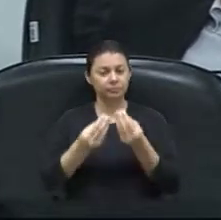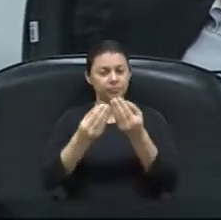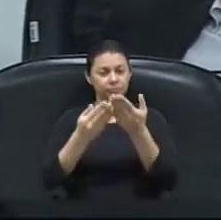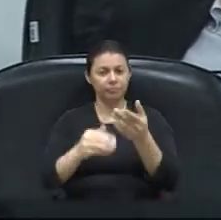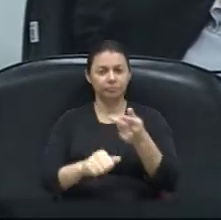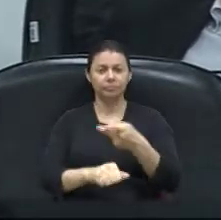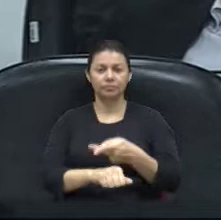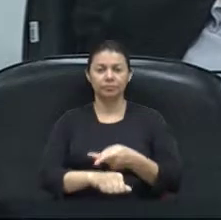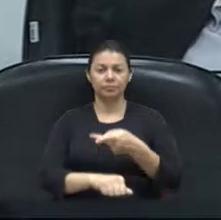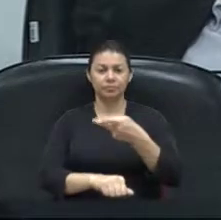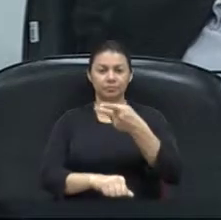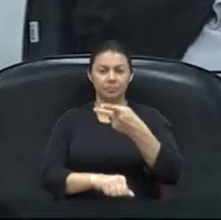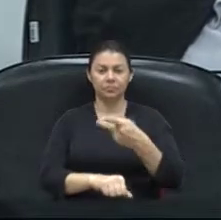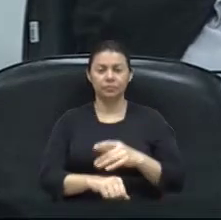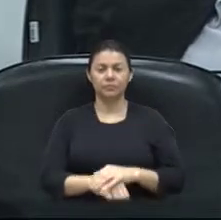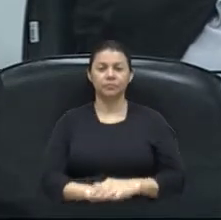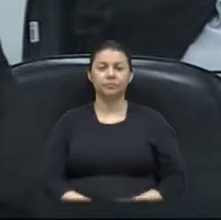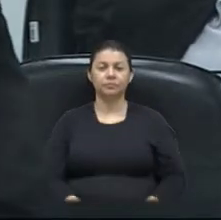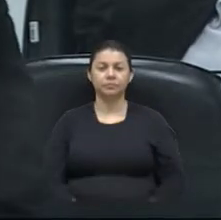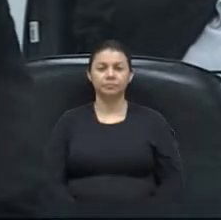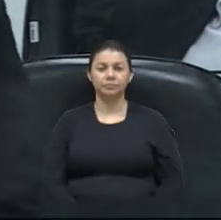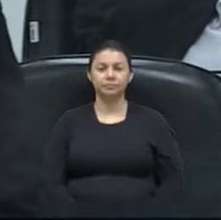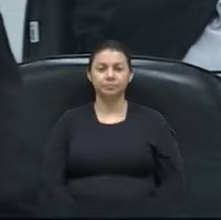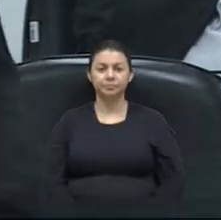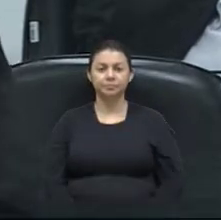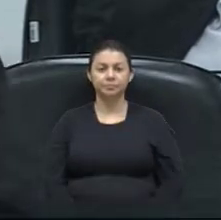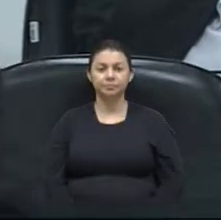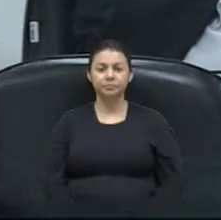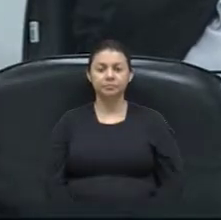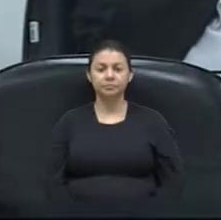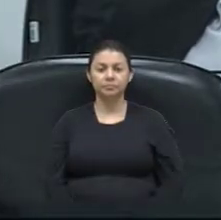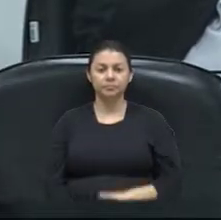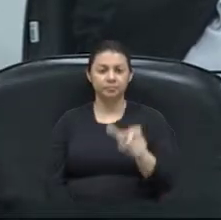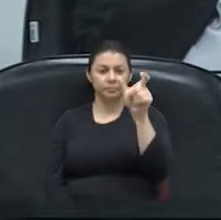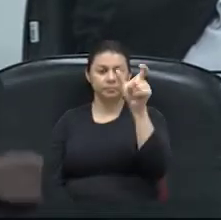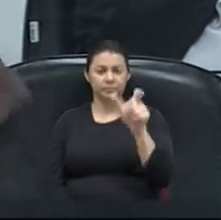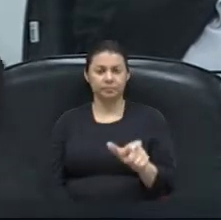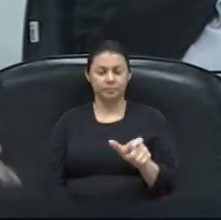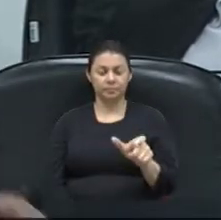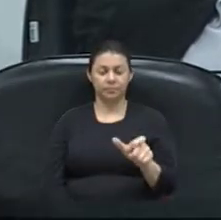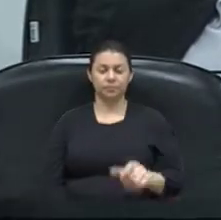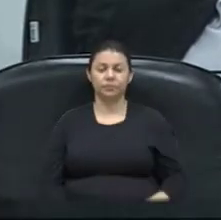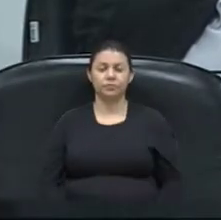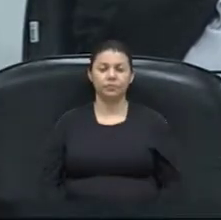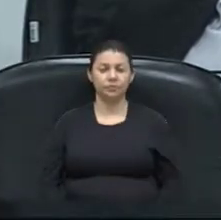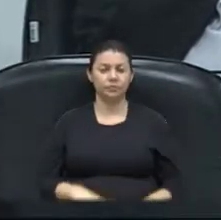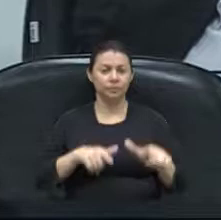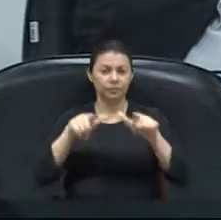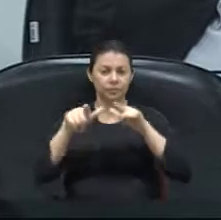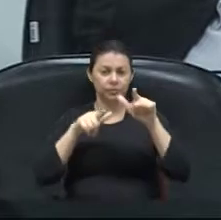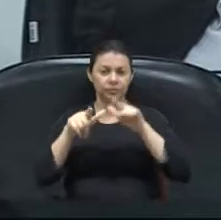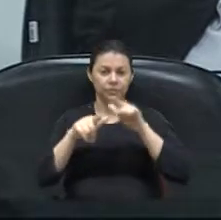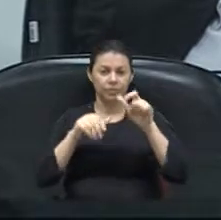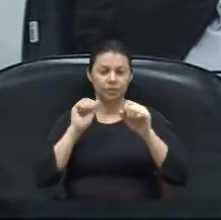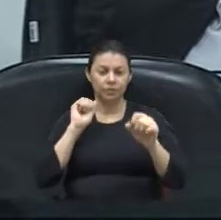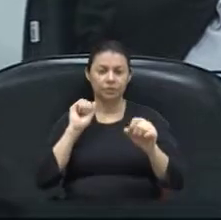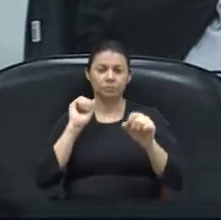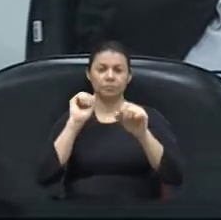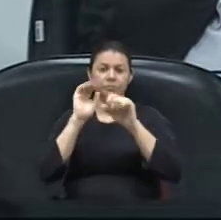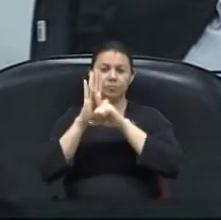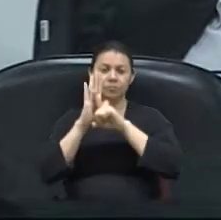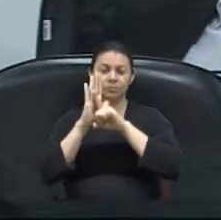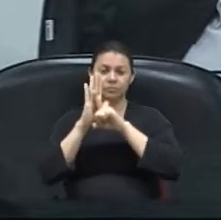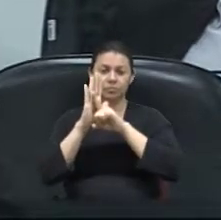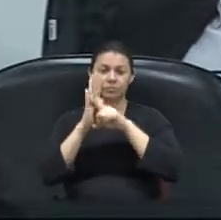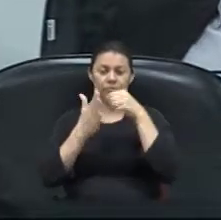a alstom as pessoas que trabalham com o combate às drogas aqui de iniciativa da vereadora mary anne